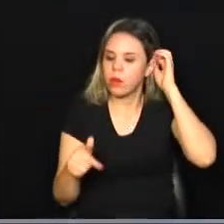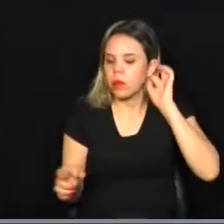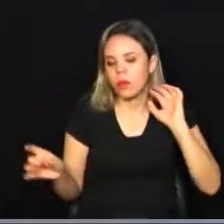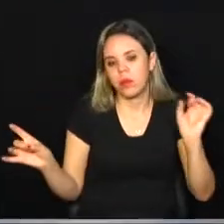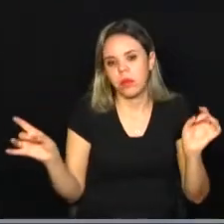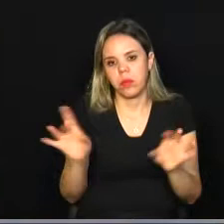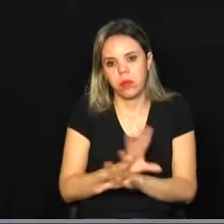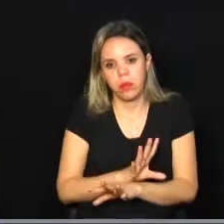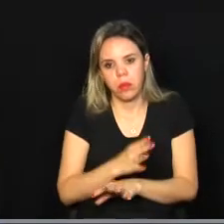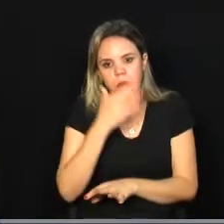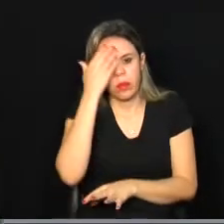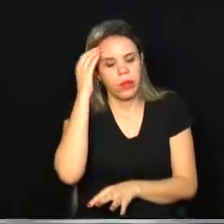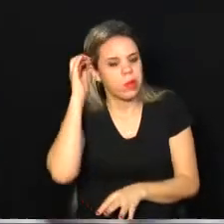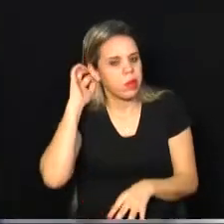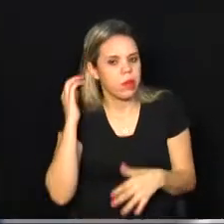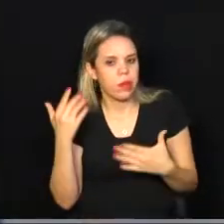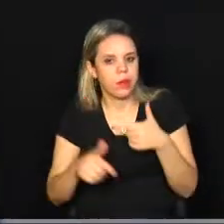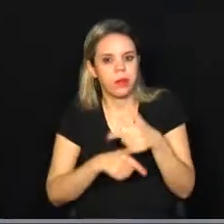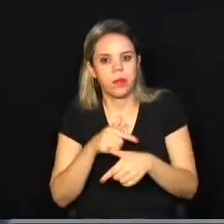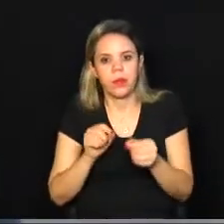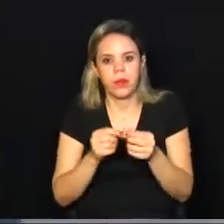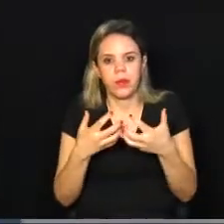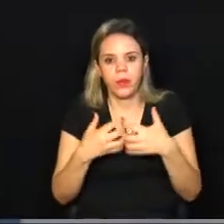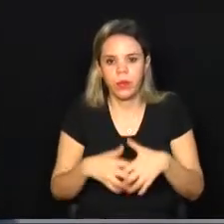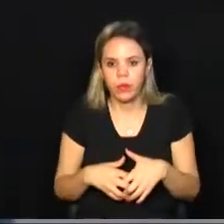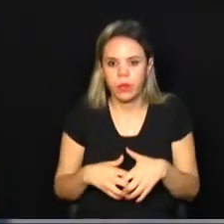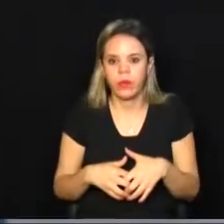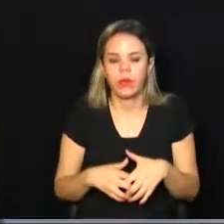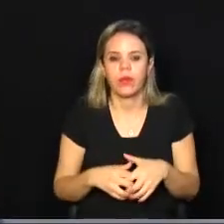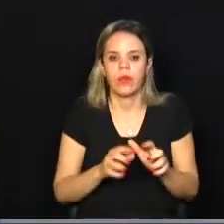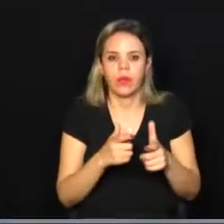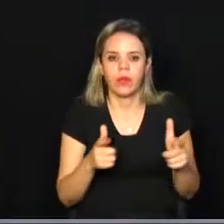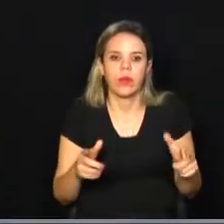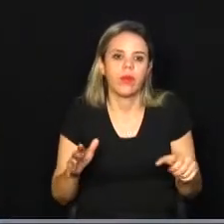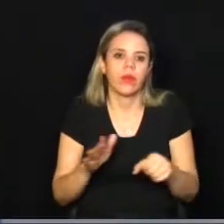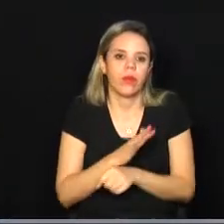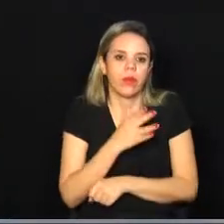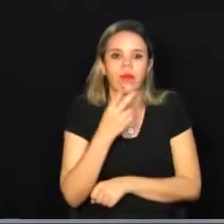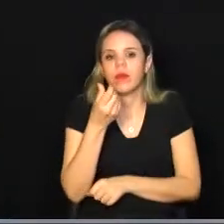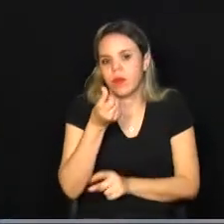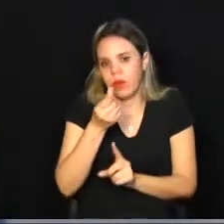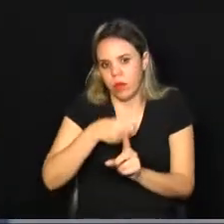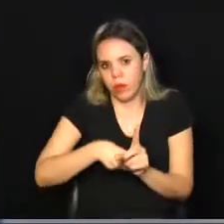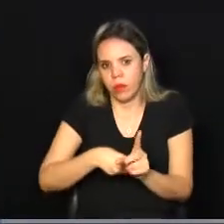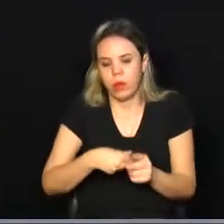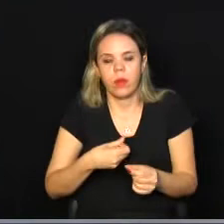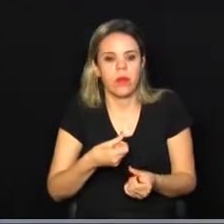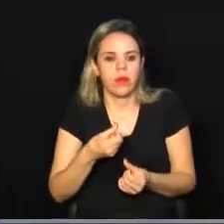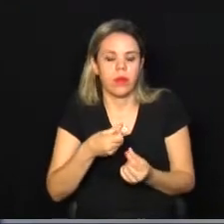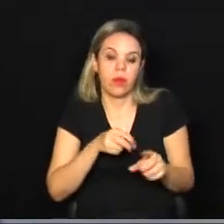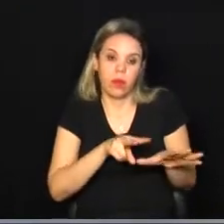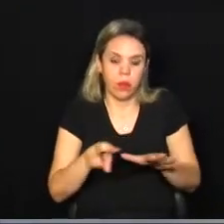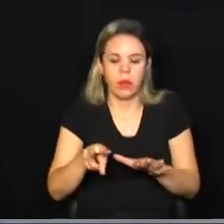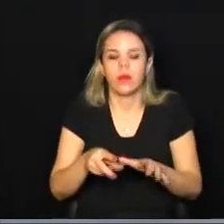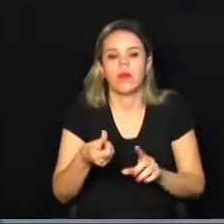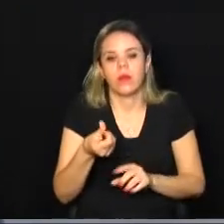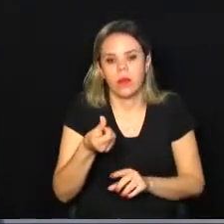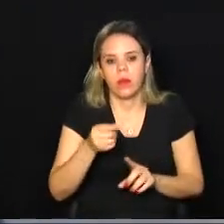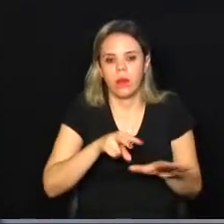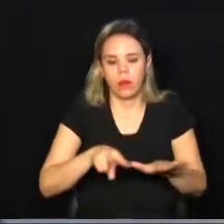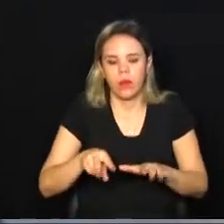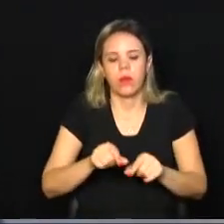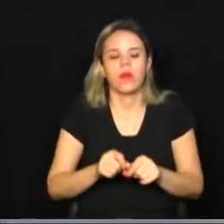evento já acabou. Então foi um trabalho aí, um intensivão de 6 semanas. Já na base, por exemplo, do